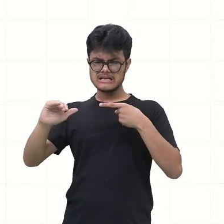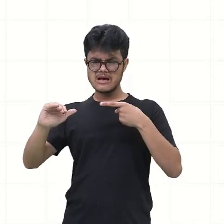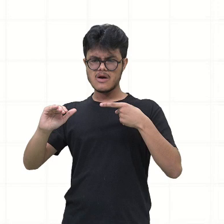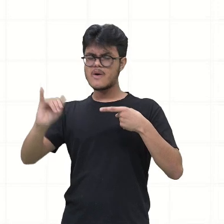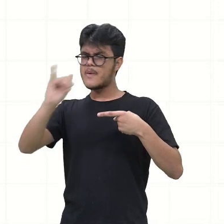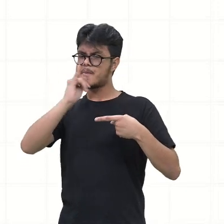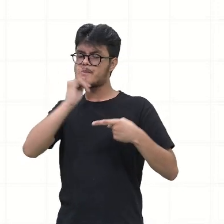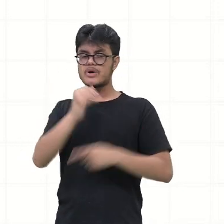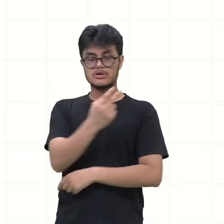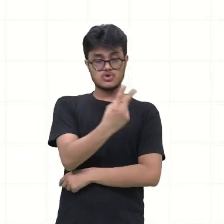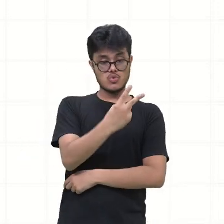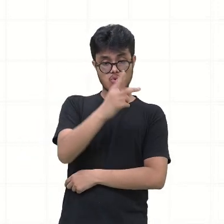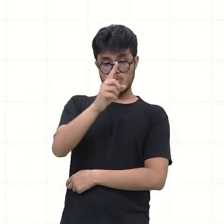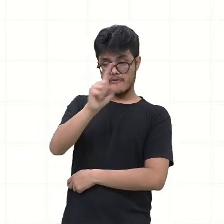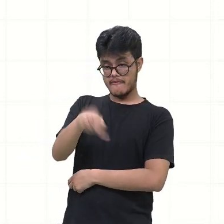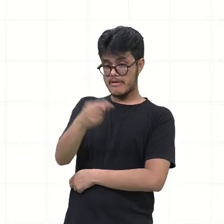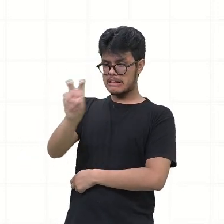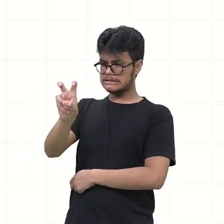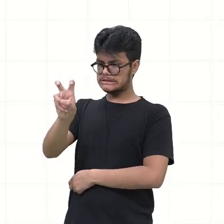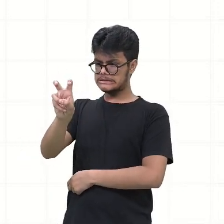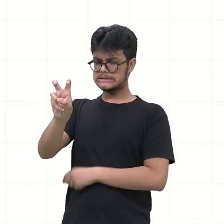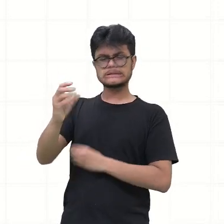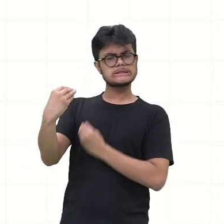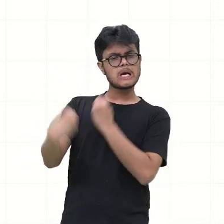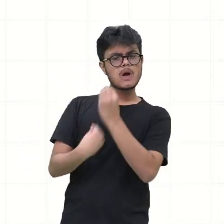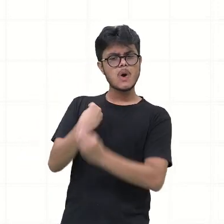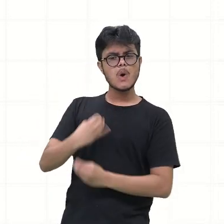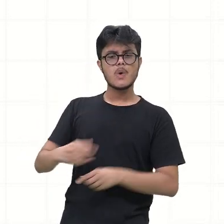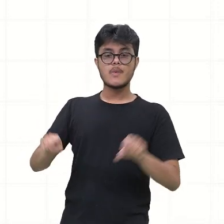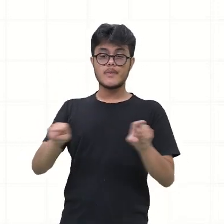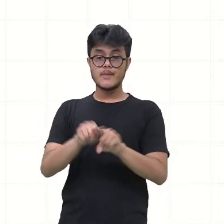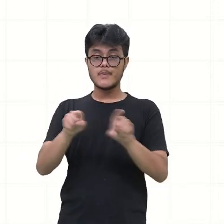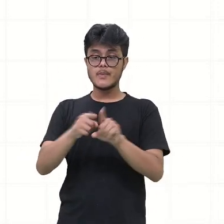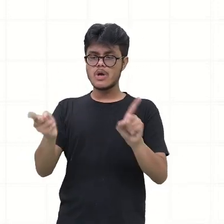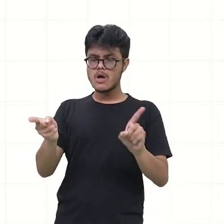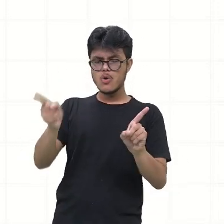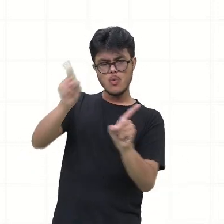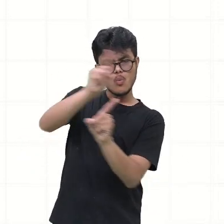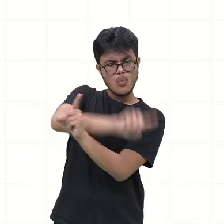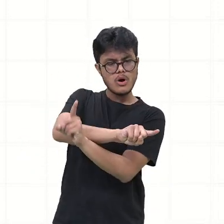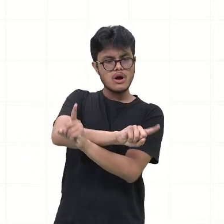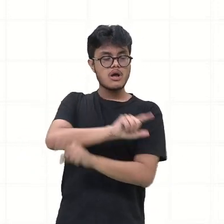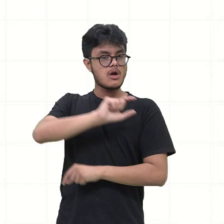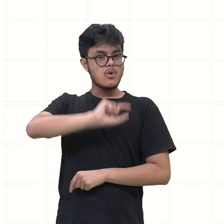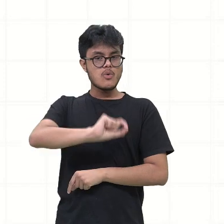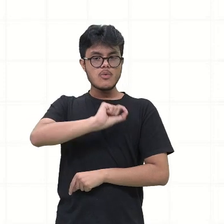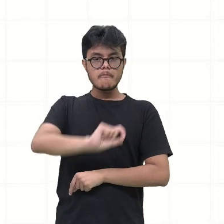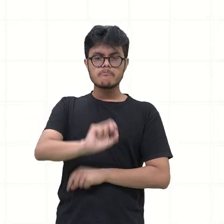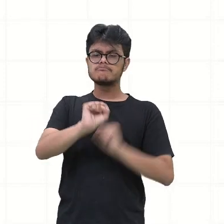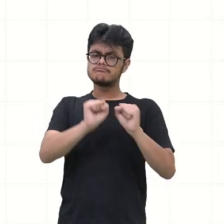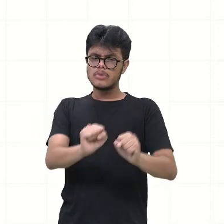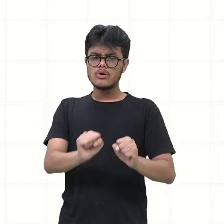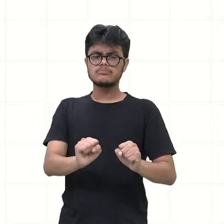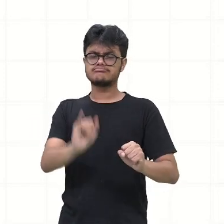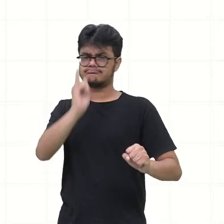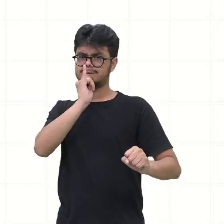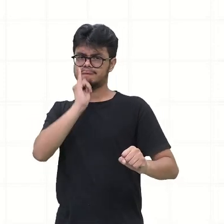exemplo, 2,5 é a mesma coisa, ou seja, eu posso escrever ele como